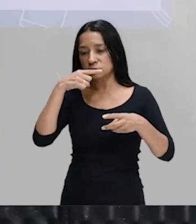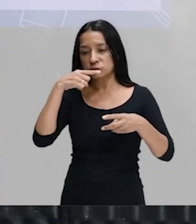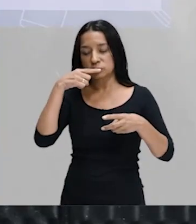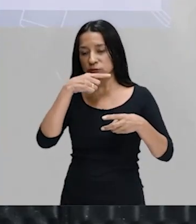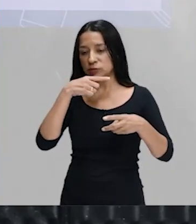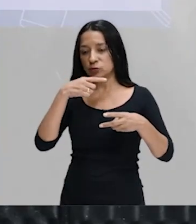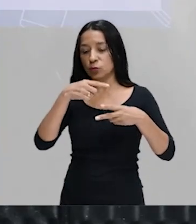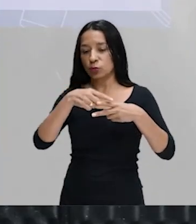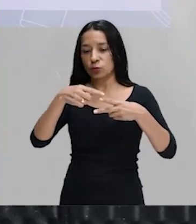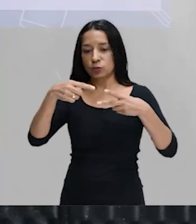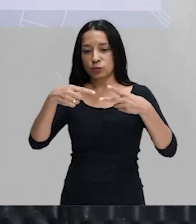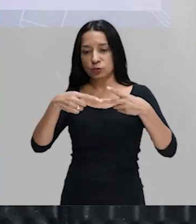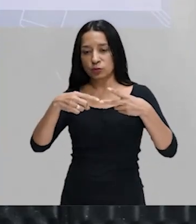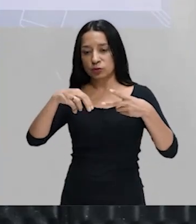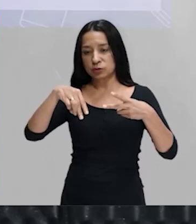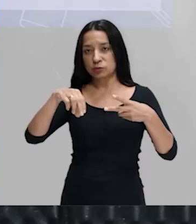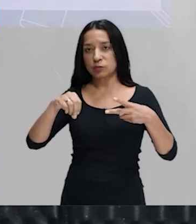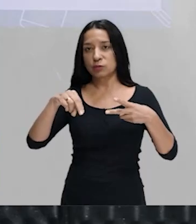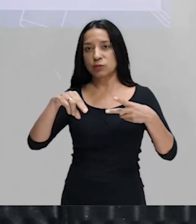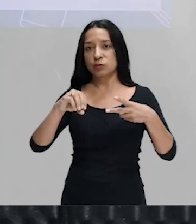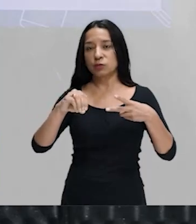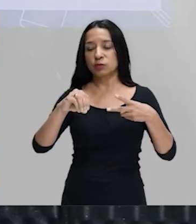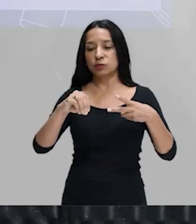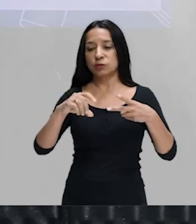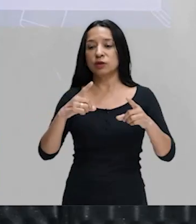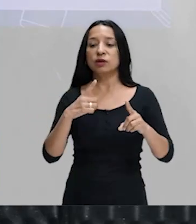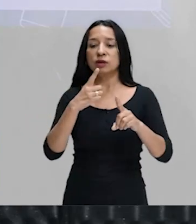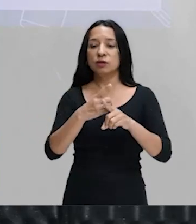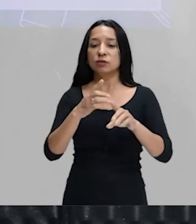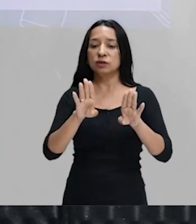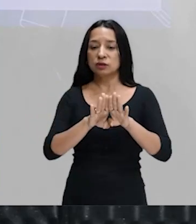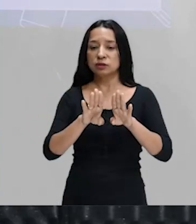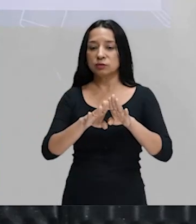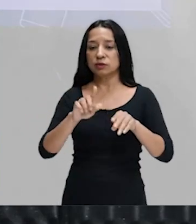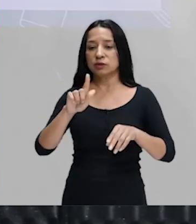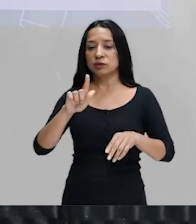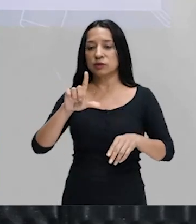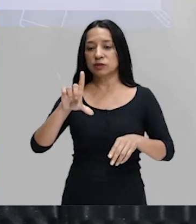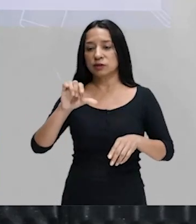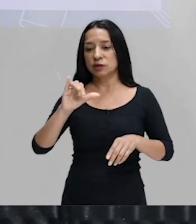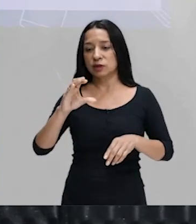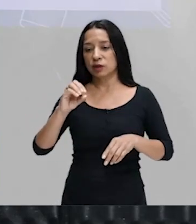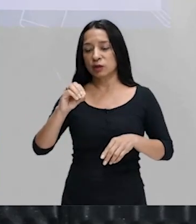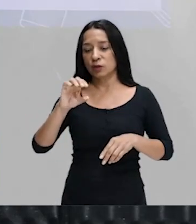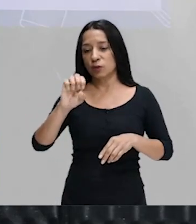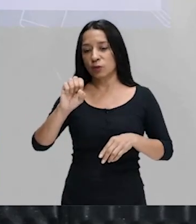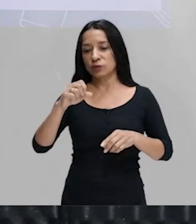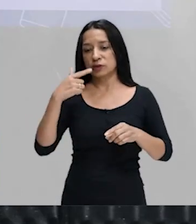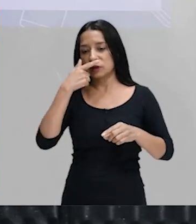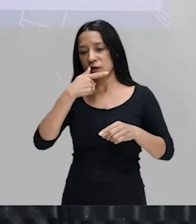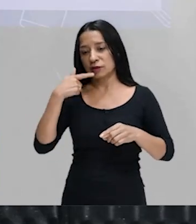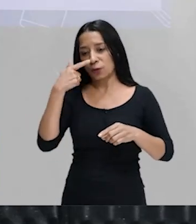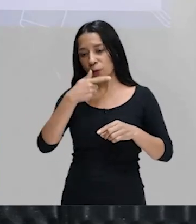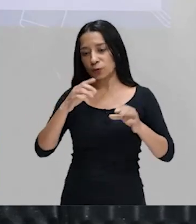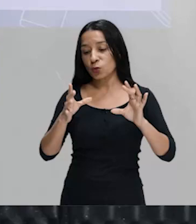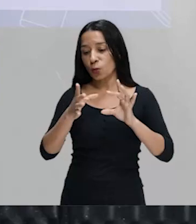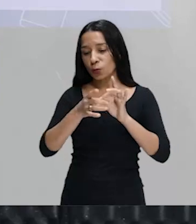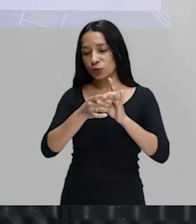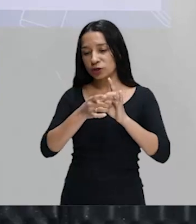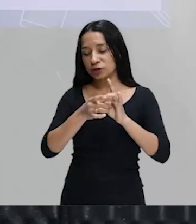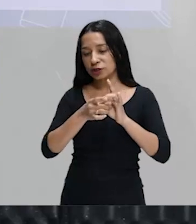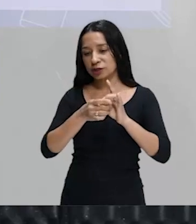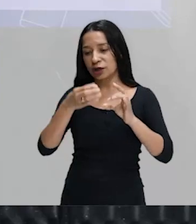2 monossacarídeos. Nós vamos encontrar a glicose unida com a frutose.